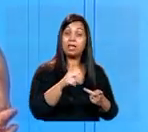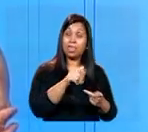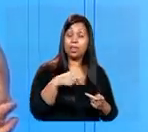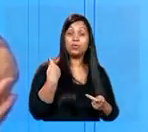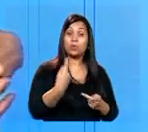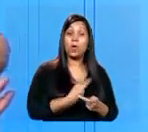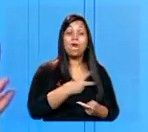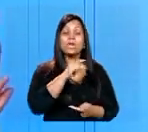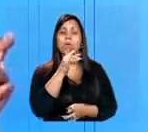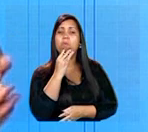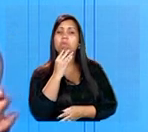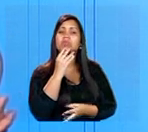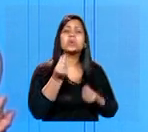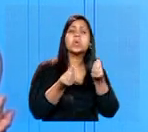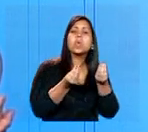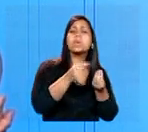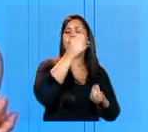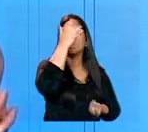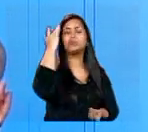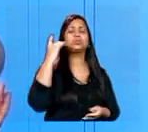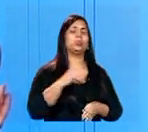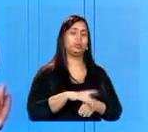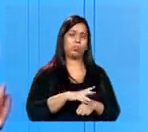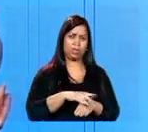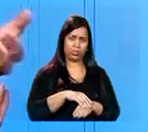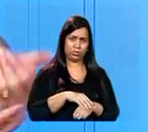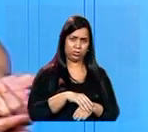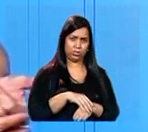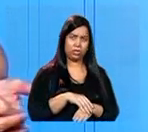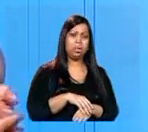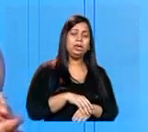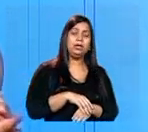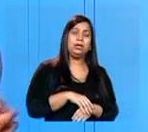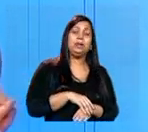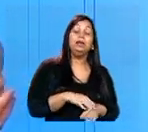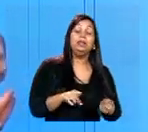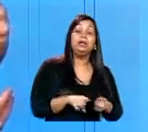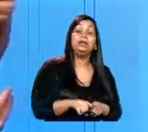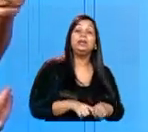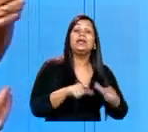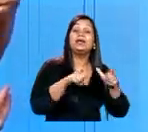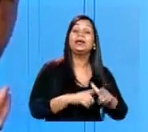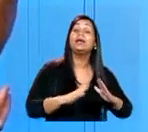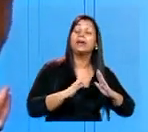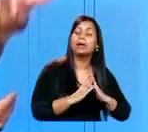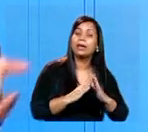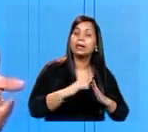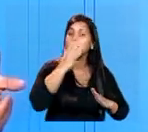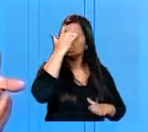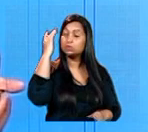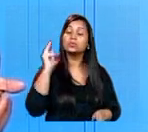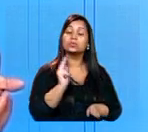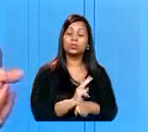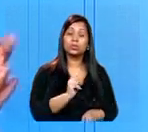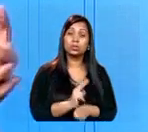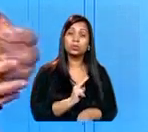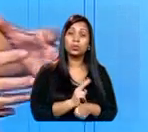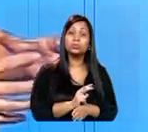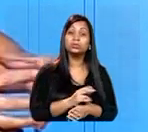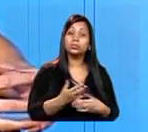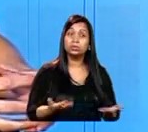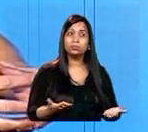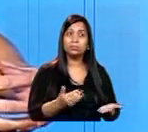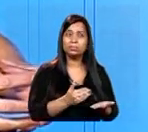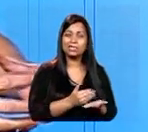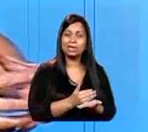visita que nós vamos para conhecer a realidade do paciente, a realidade do domicílio, os cuidadores, e a